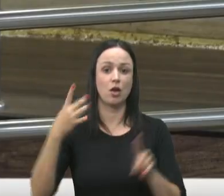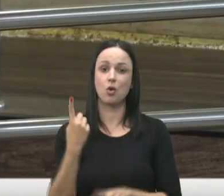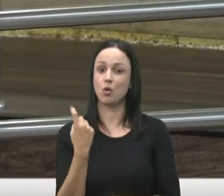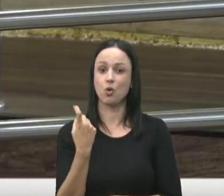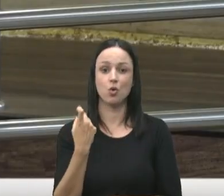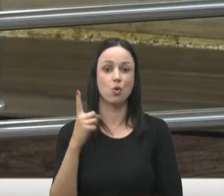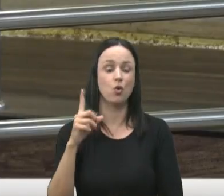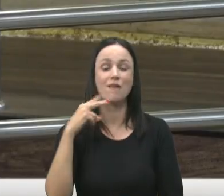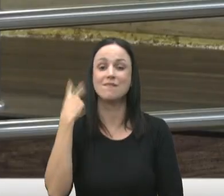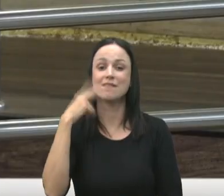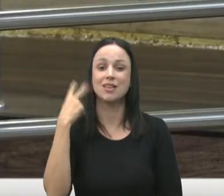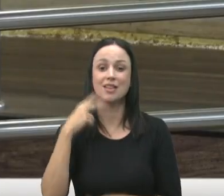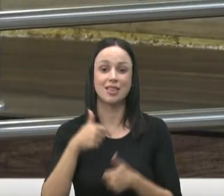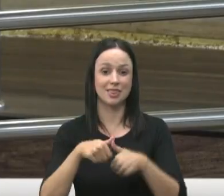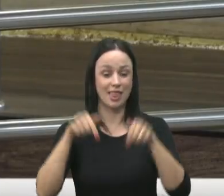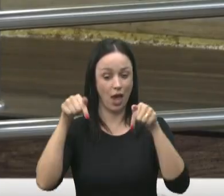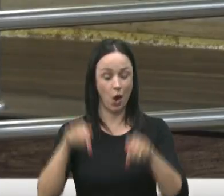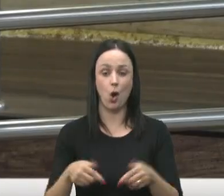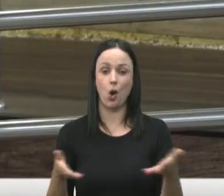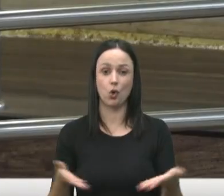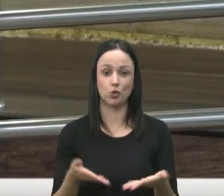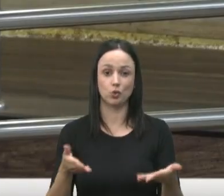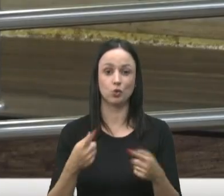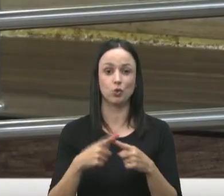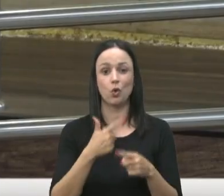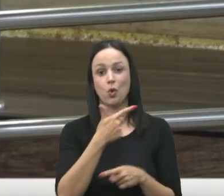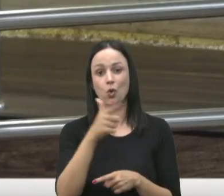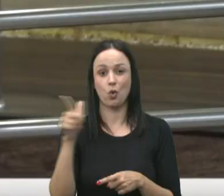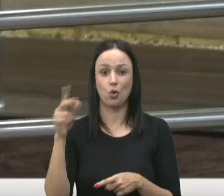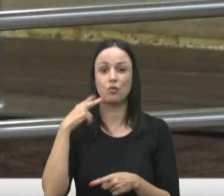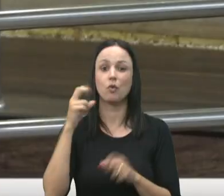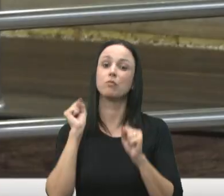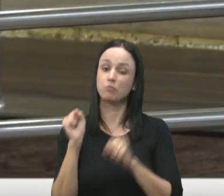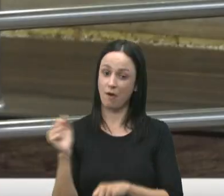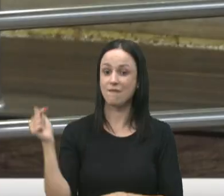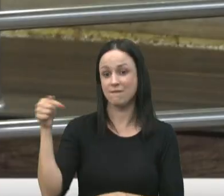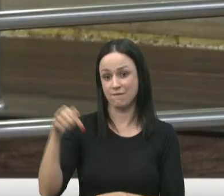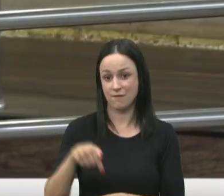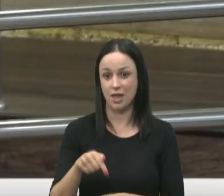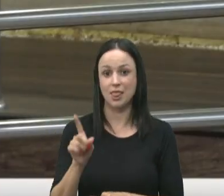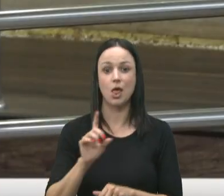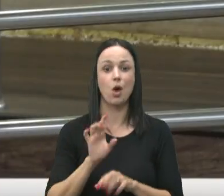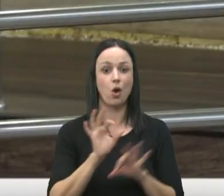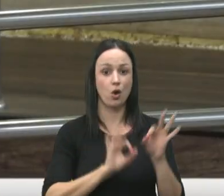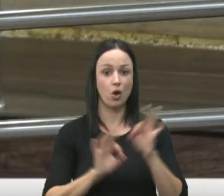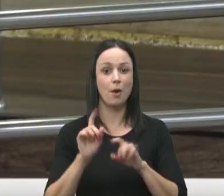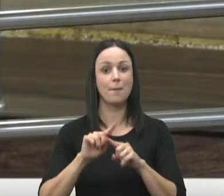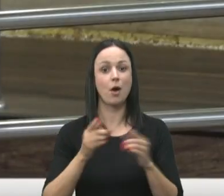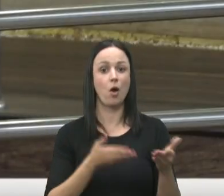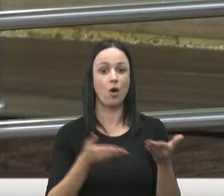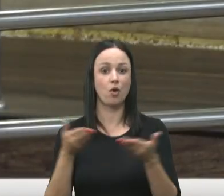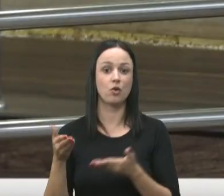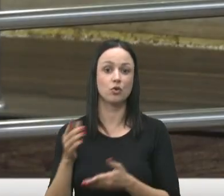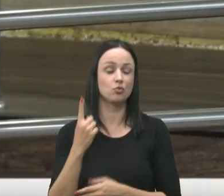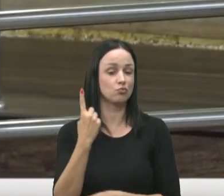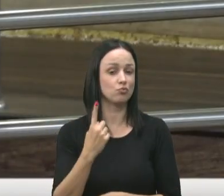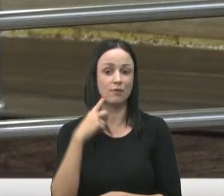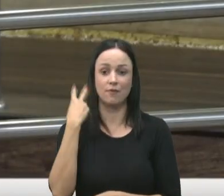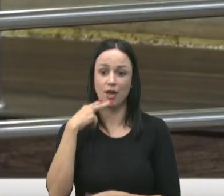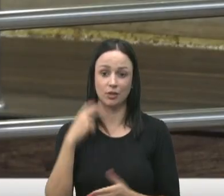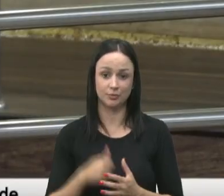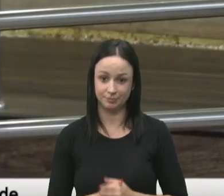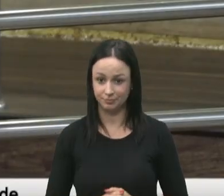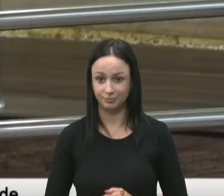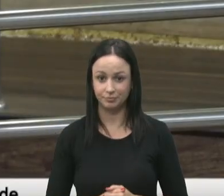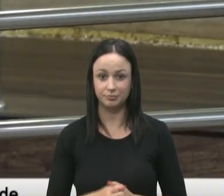única vereadora que está aqui hoje, porque todos os outros poderiam ter vindo aqui, não como organizadores, mas como convidados, é a Dani.